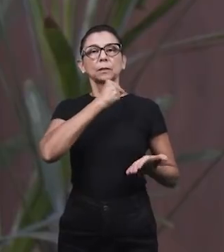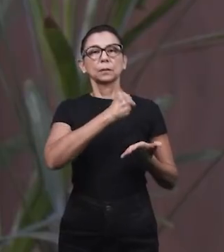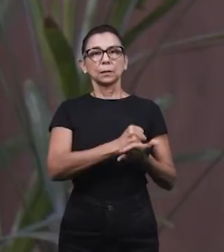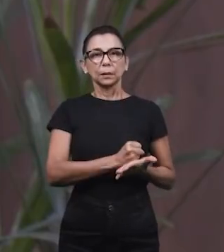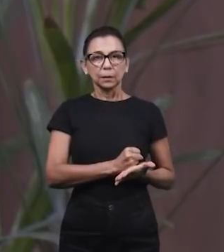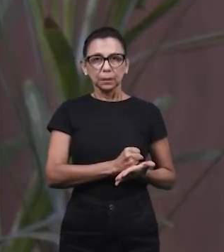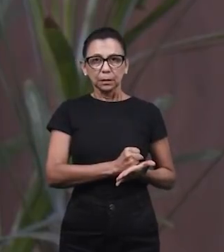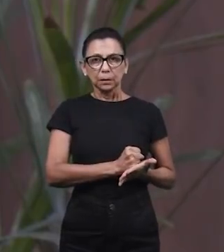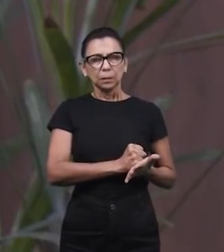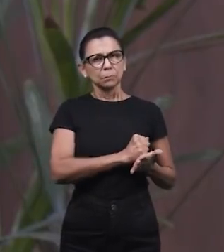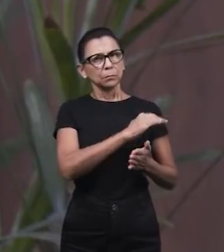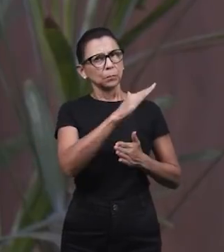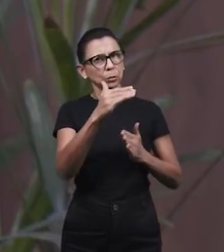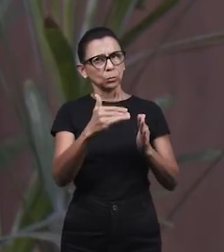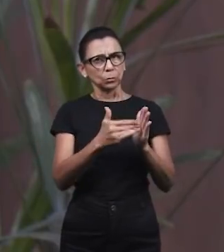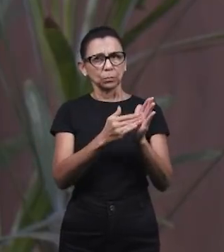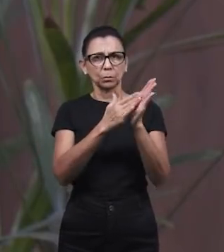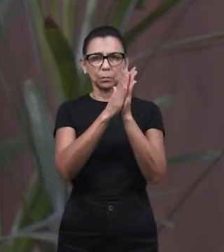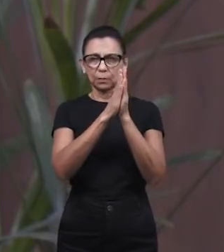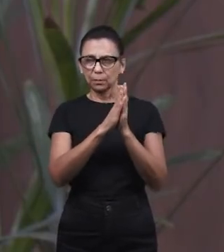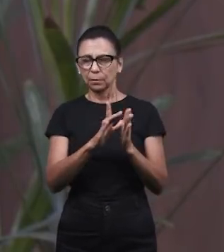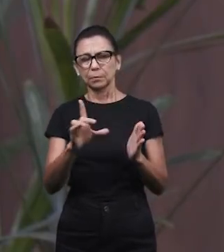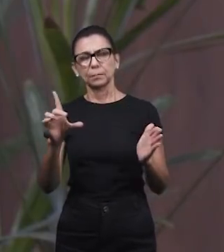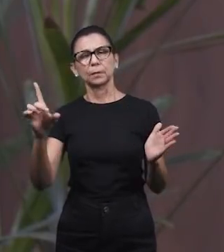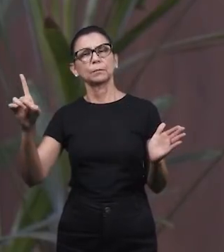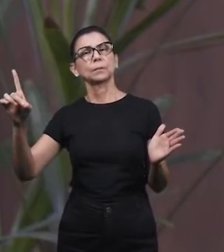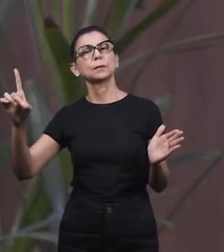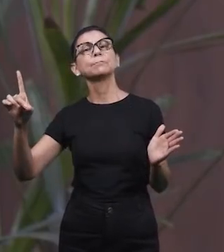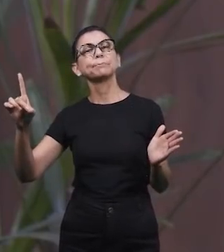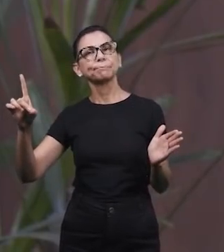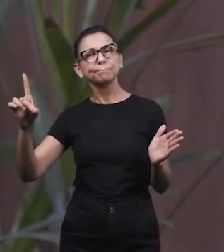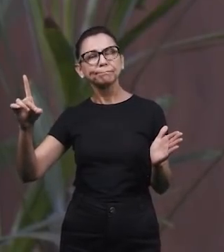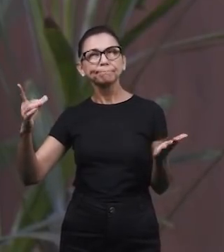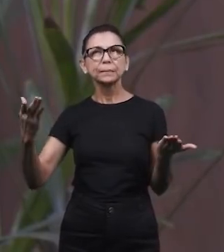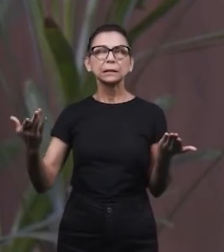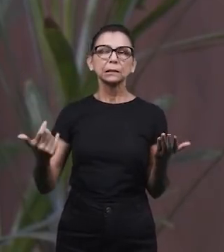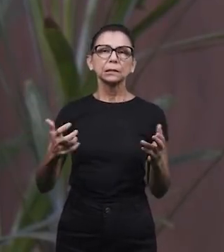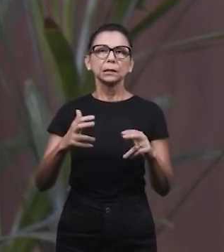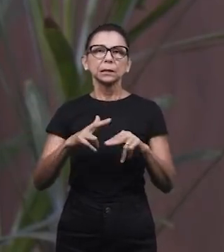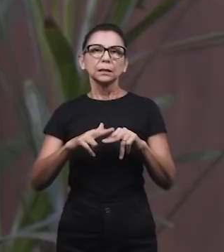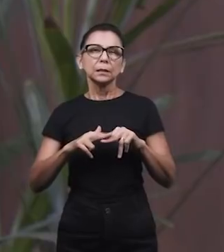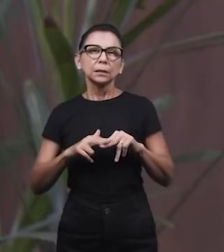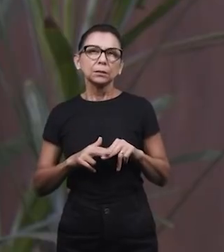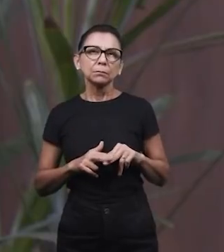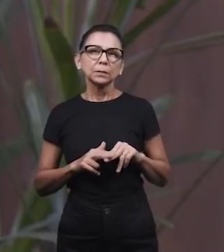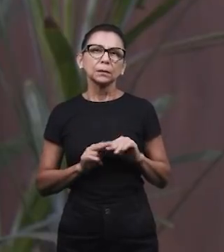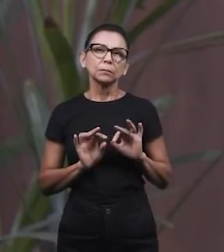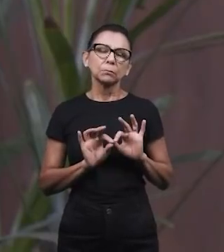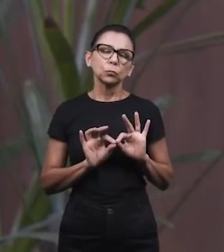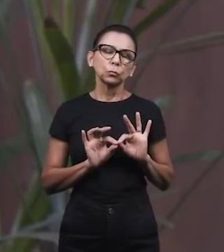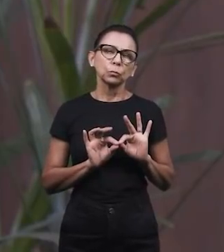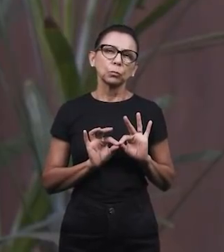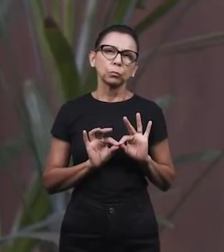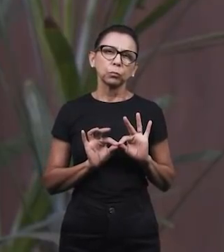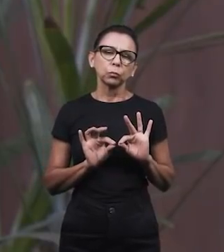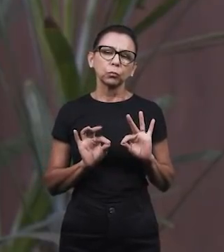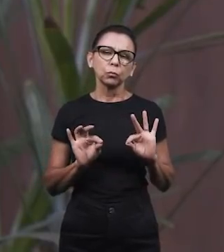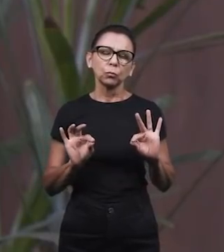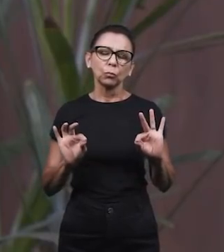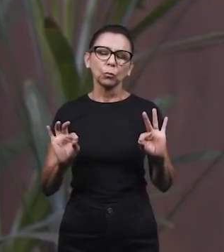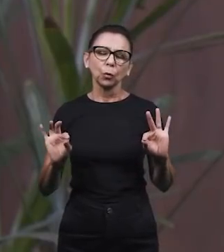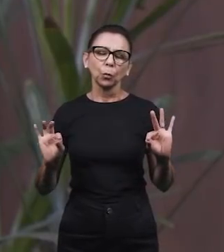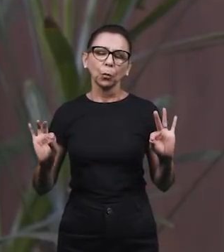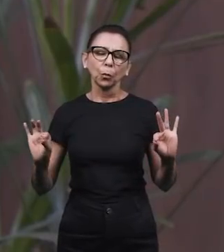o Velho Testamento, como em toda a palavra, toda a Bíblia, e ele está de uma forma assim linearmente, ou seja, no